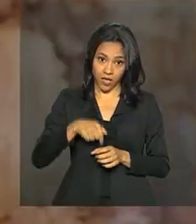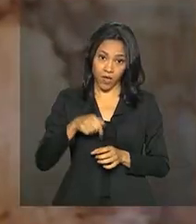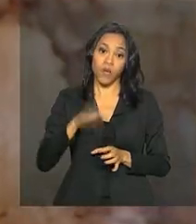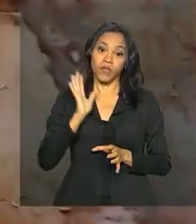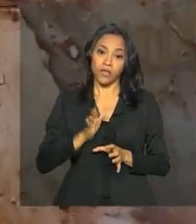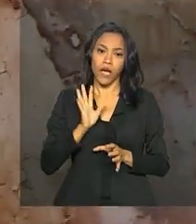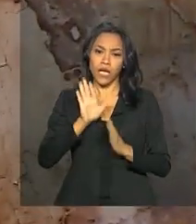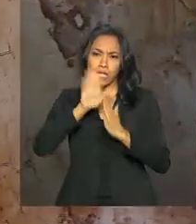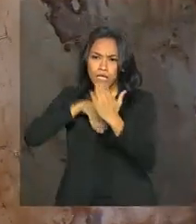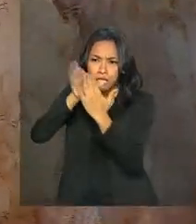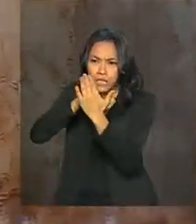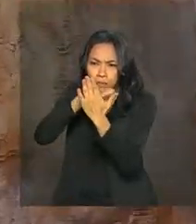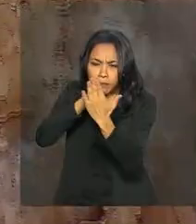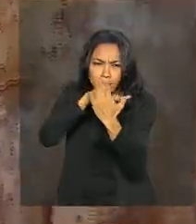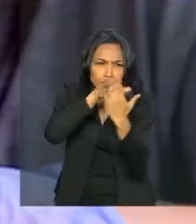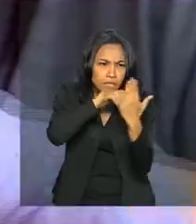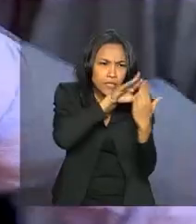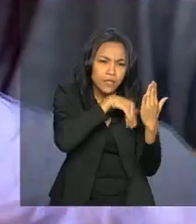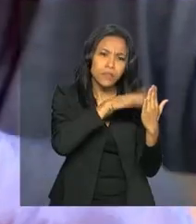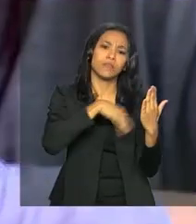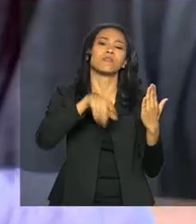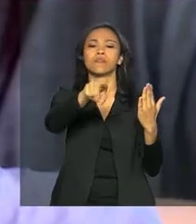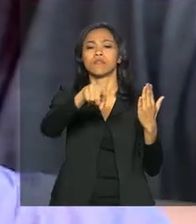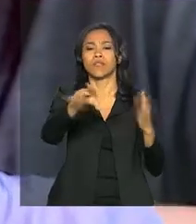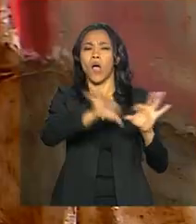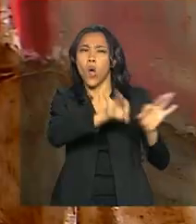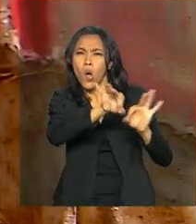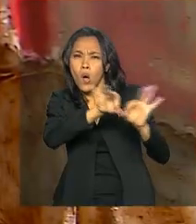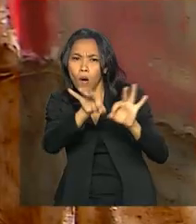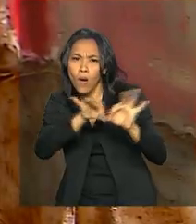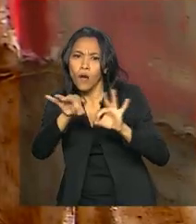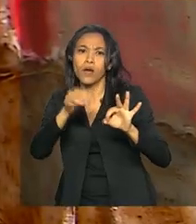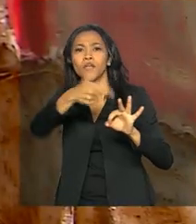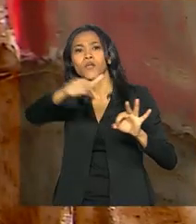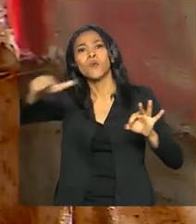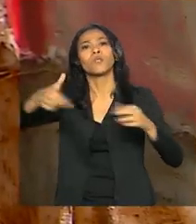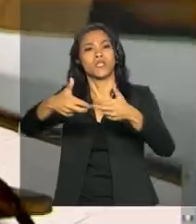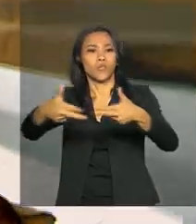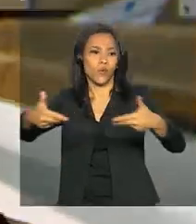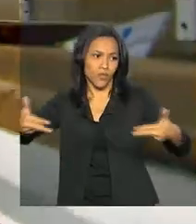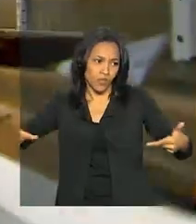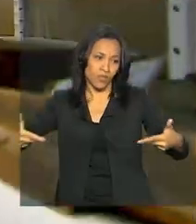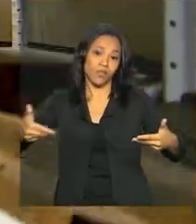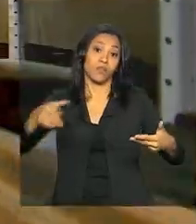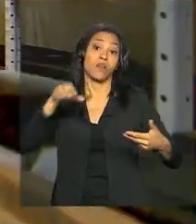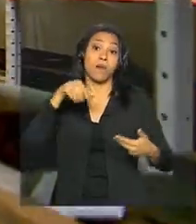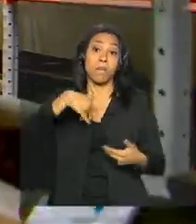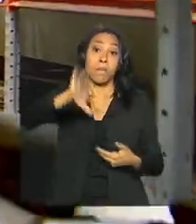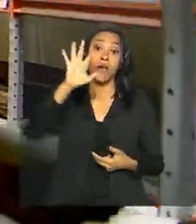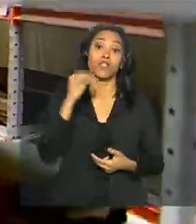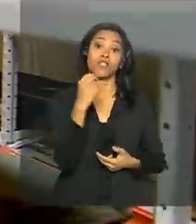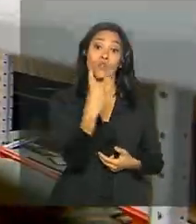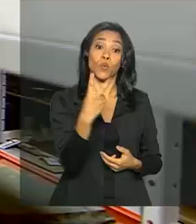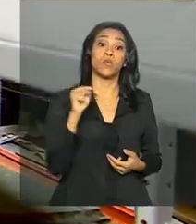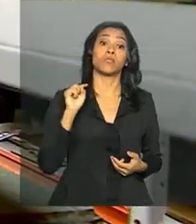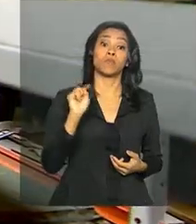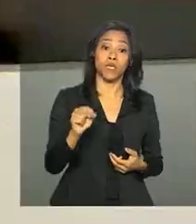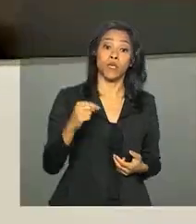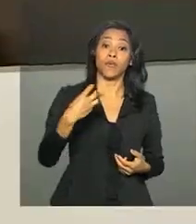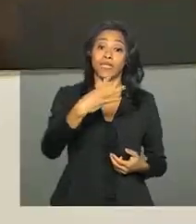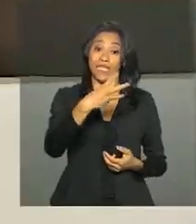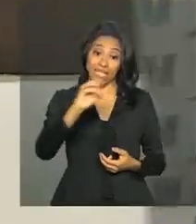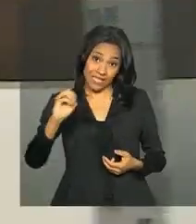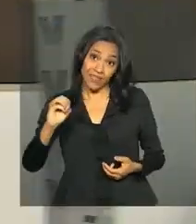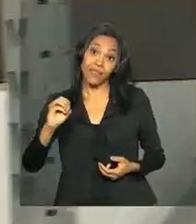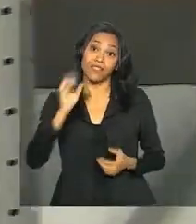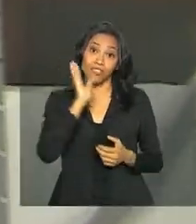e a conservação de imagens sacras e outros objetos dos templos atingidos. Mais de 2.300 peças